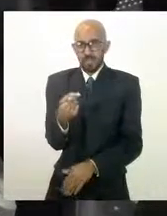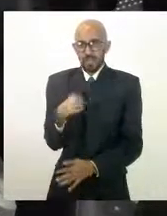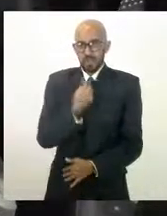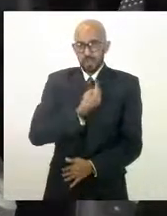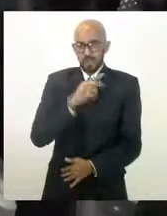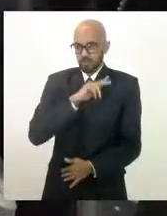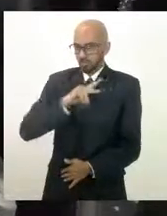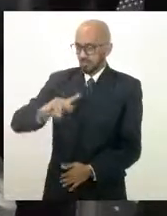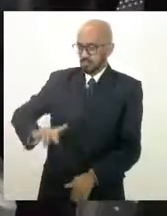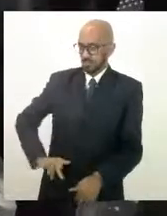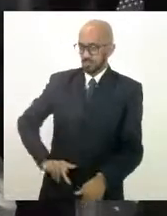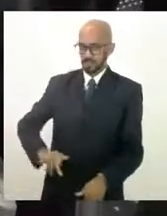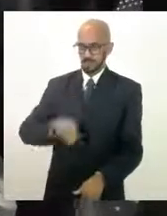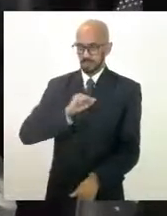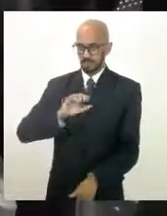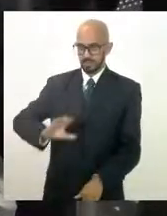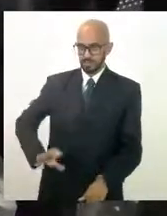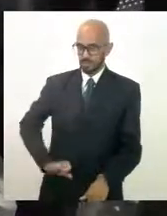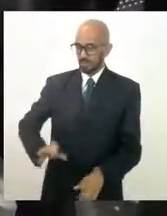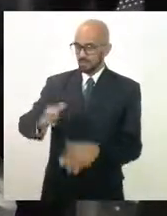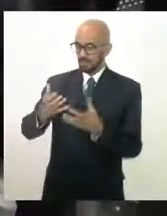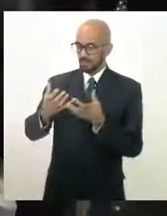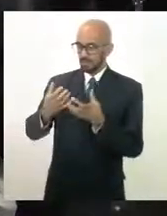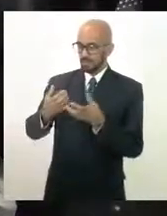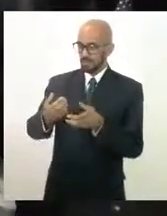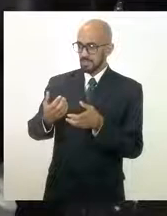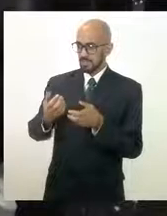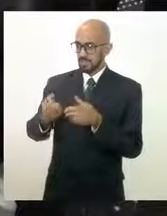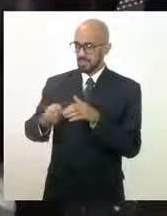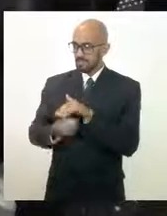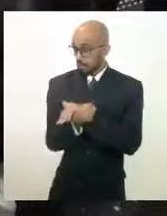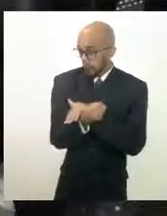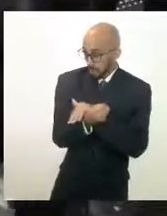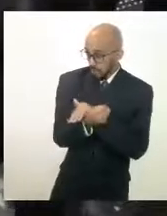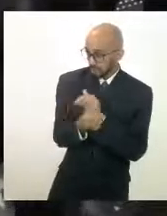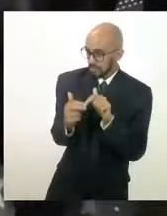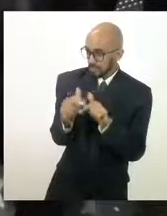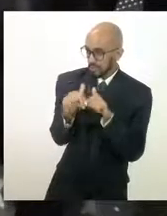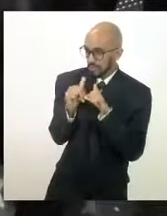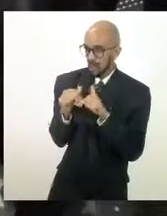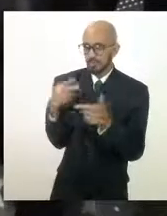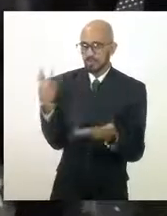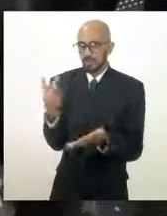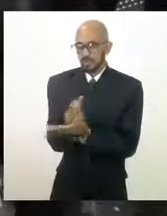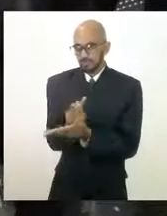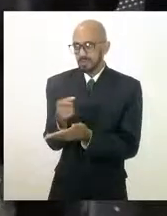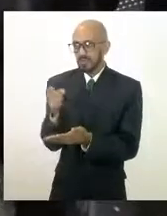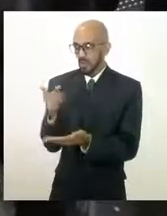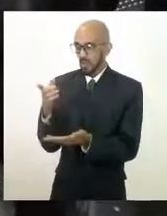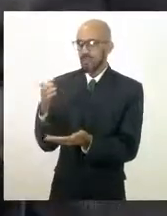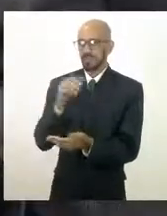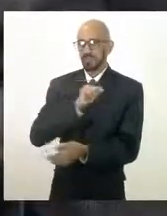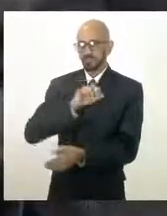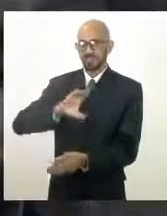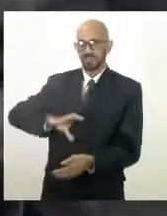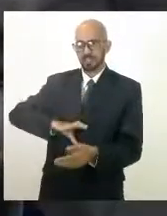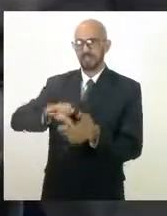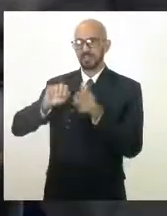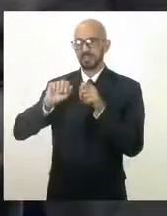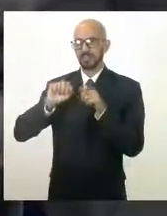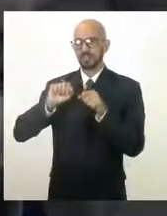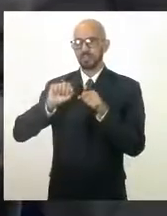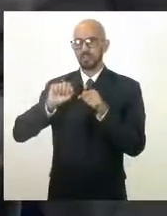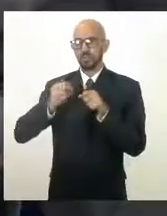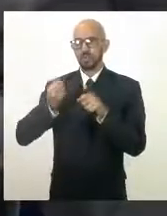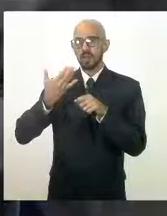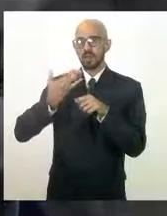ali, por conta dos ocorridos, que foi o deputado André Siciliano, e de pronto, quando ele montou